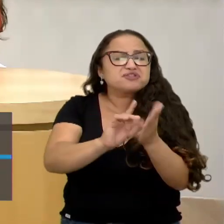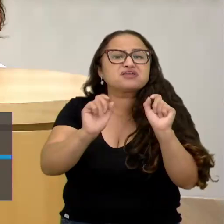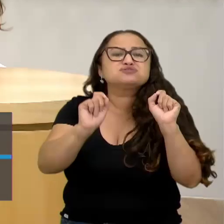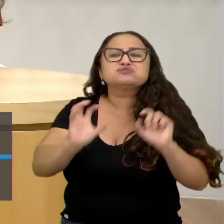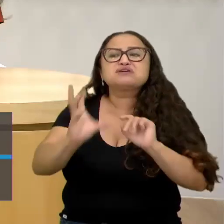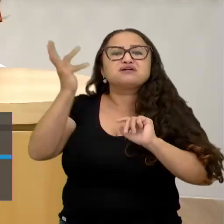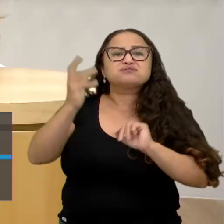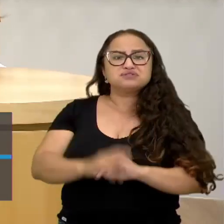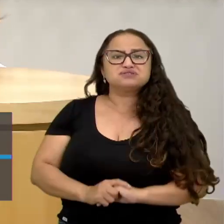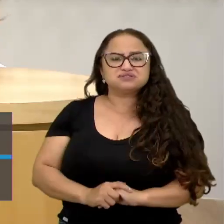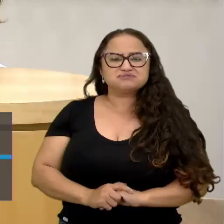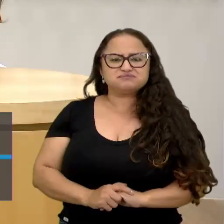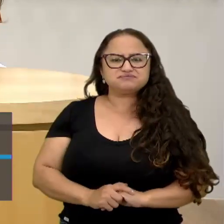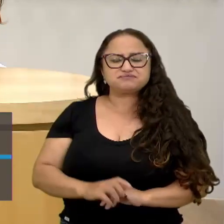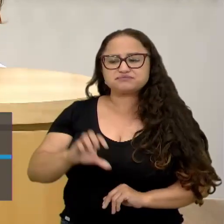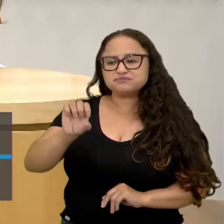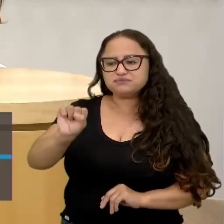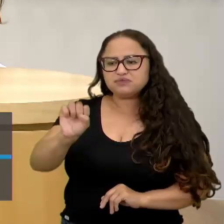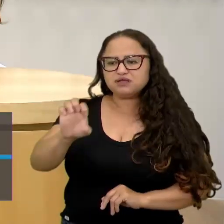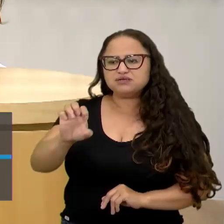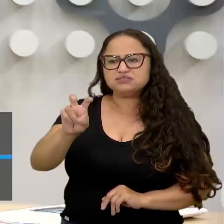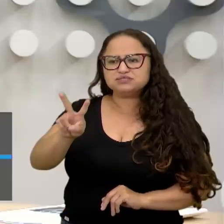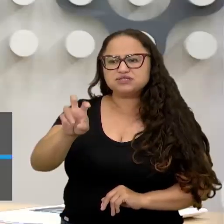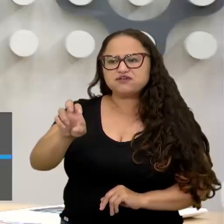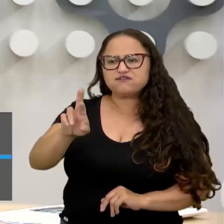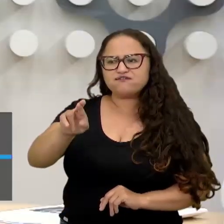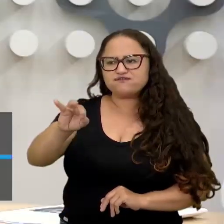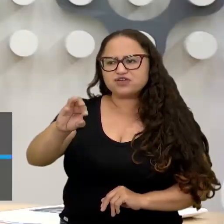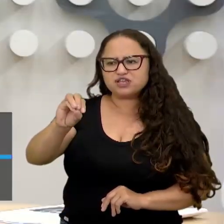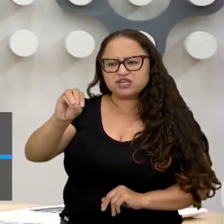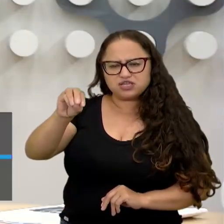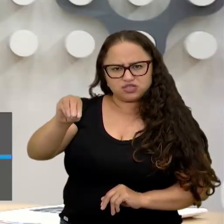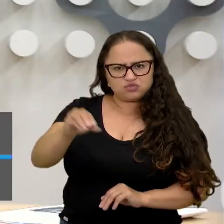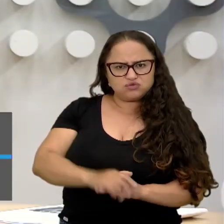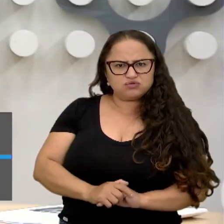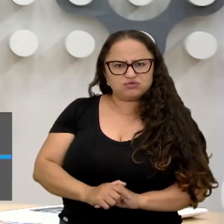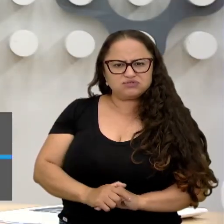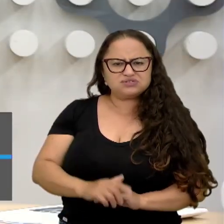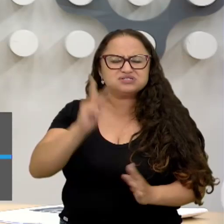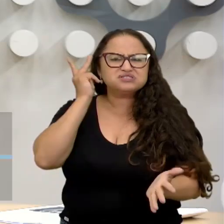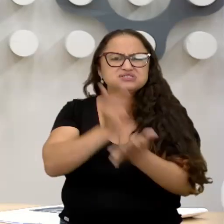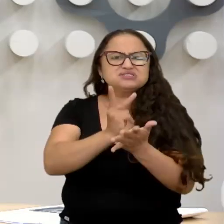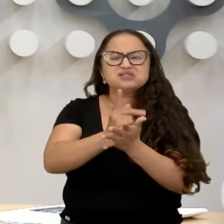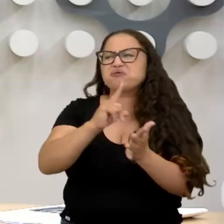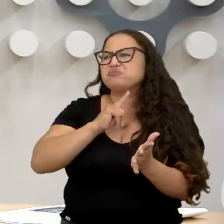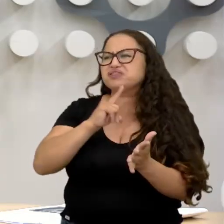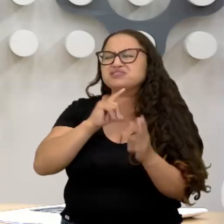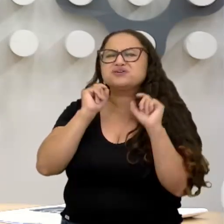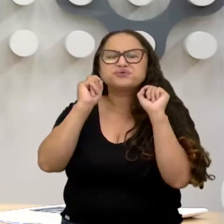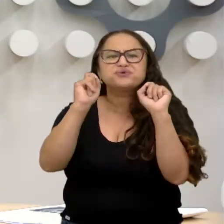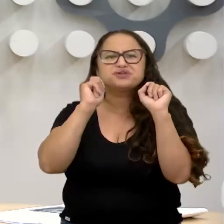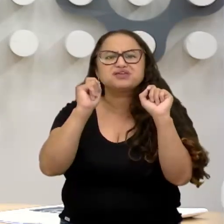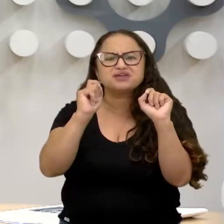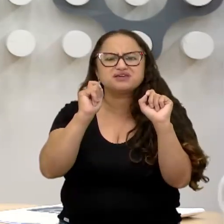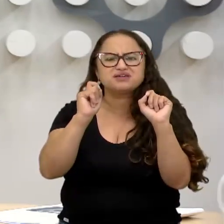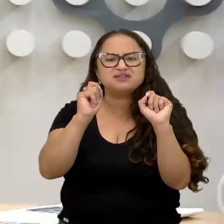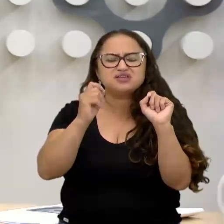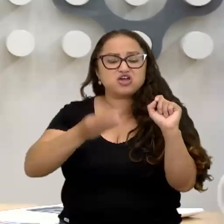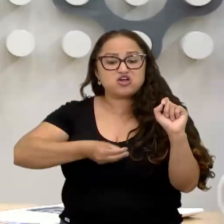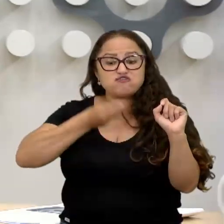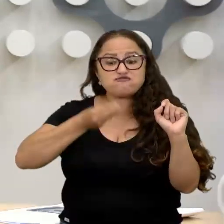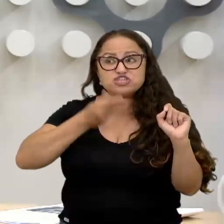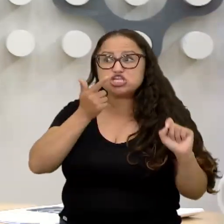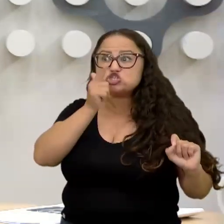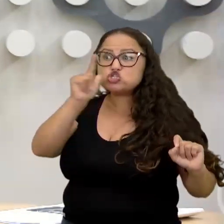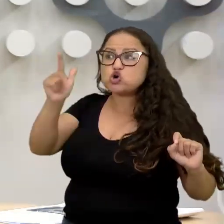acontece? O Severino, ele a todo momento, ele vem passando pela vida de